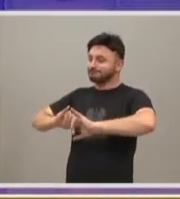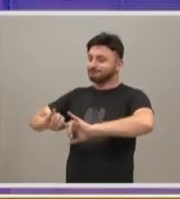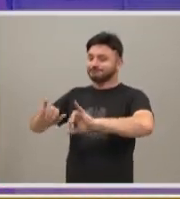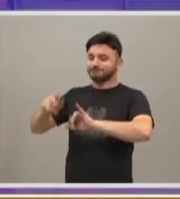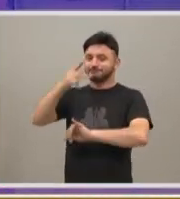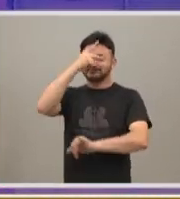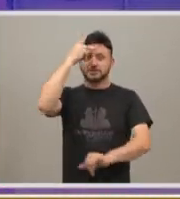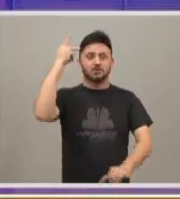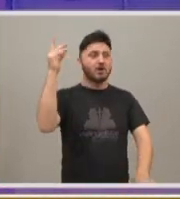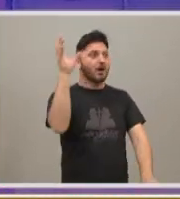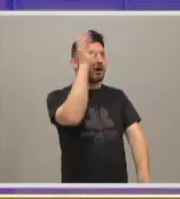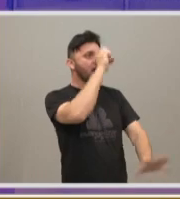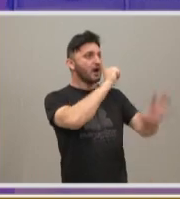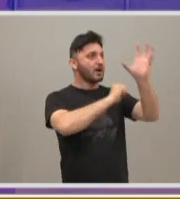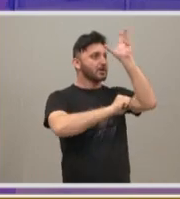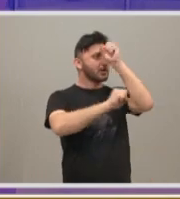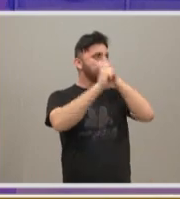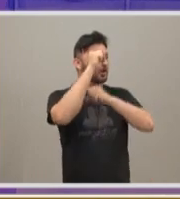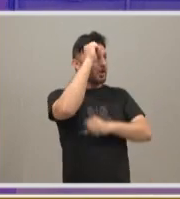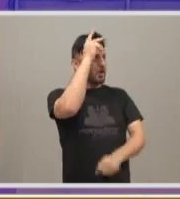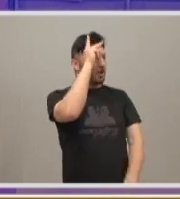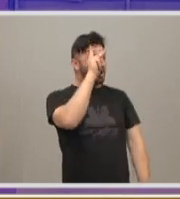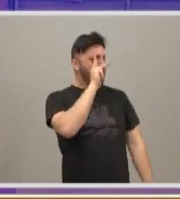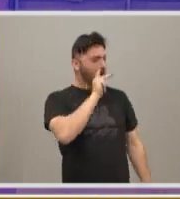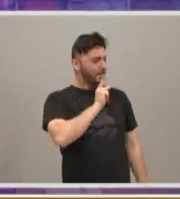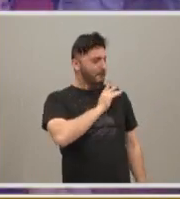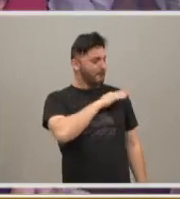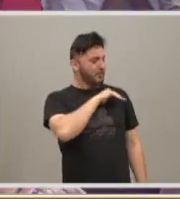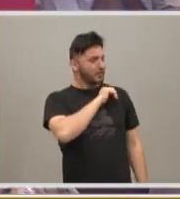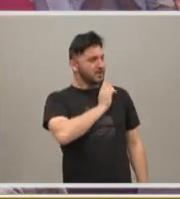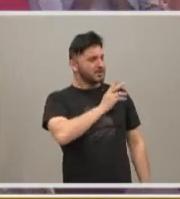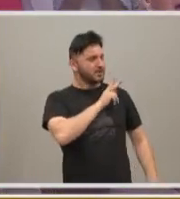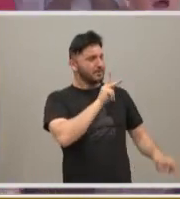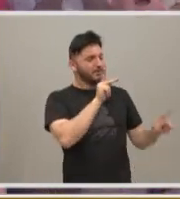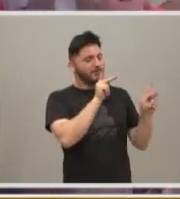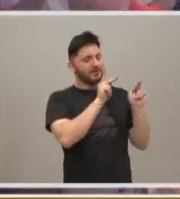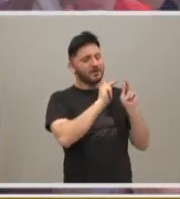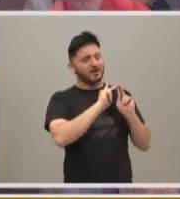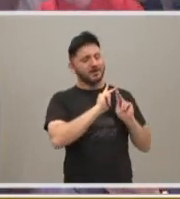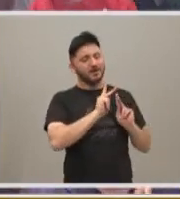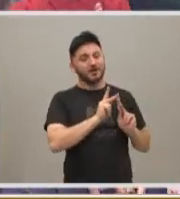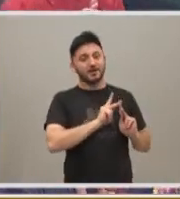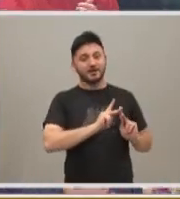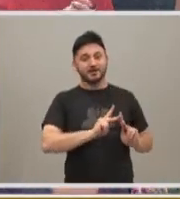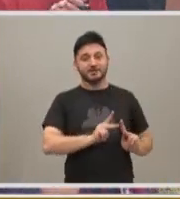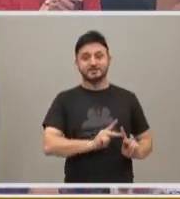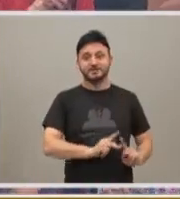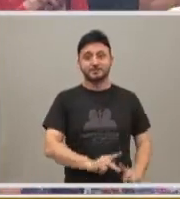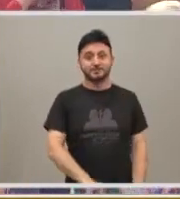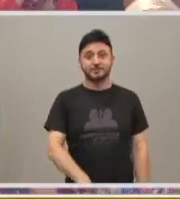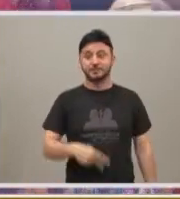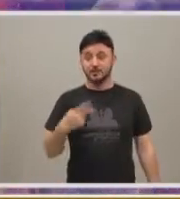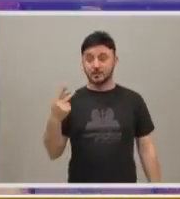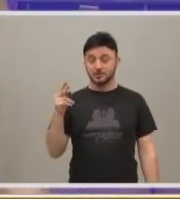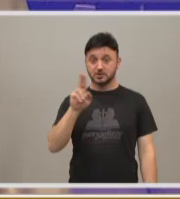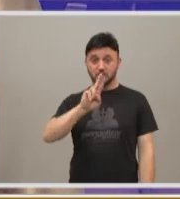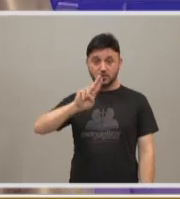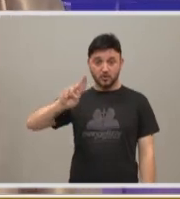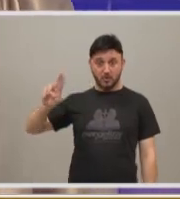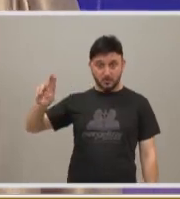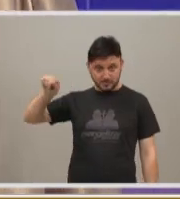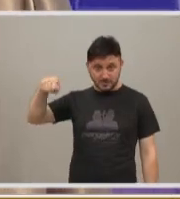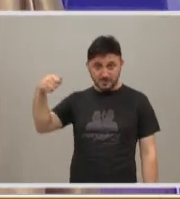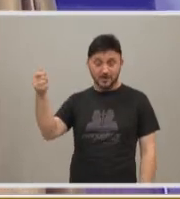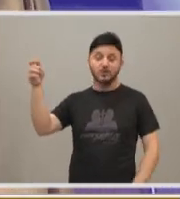o coração de paz tão infinita. E seu nome